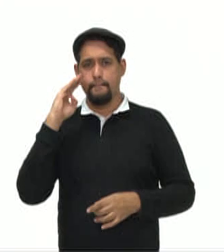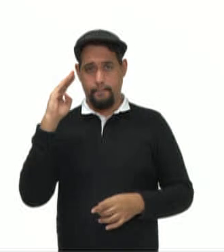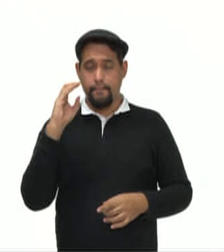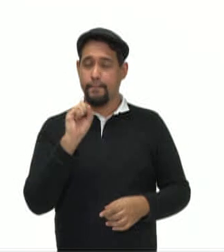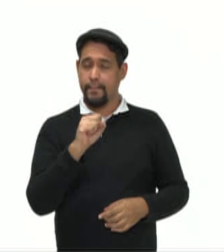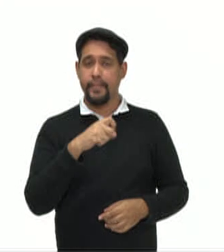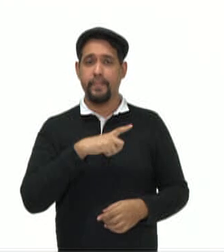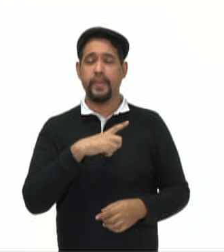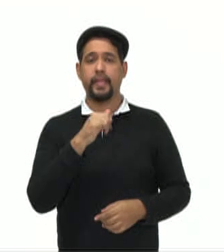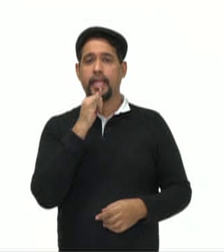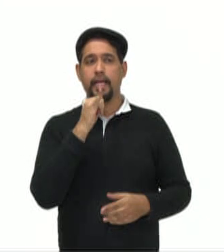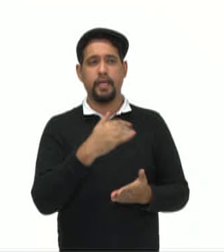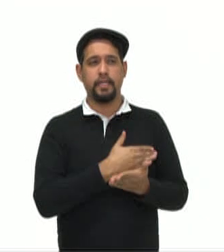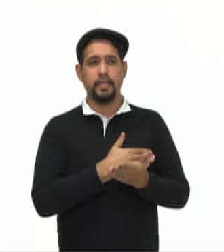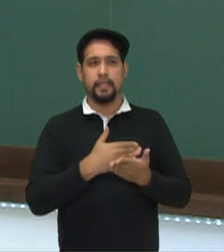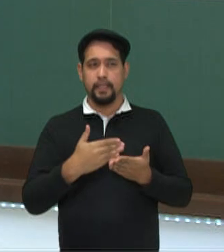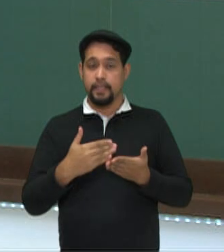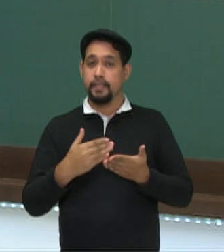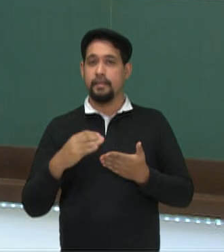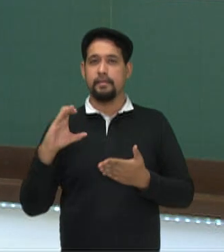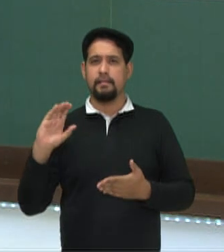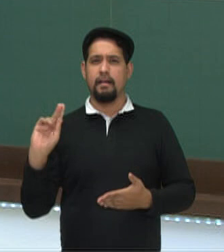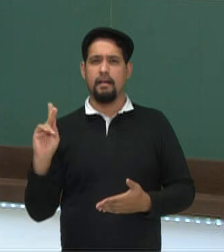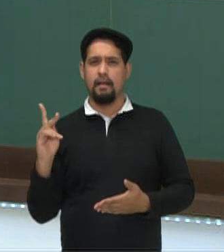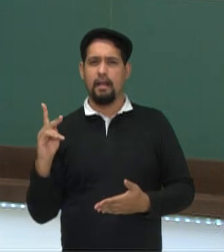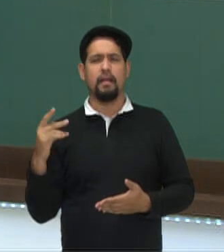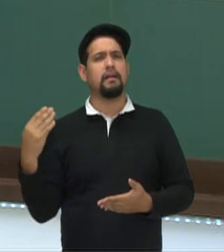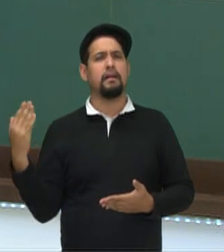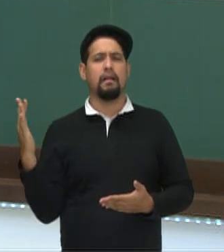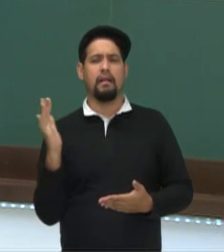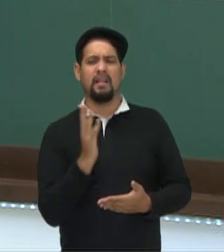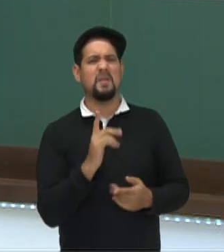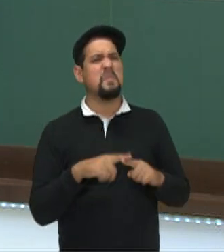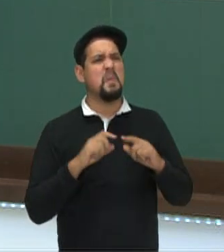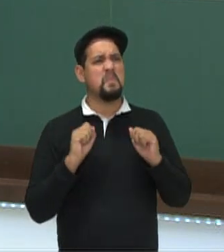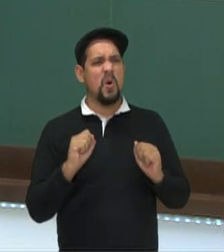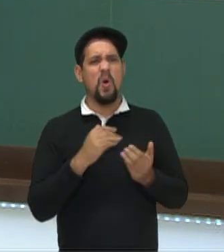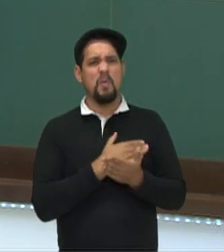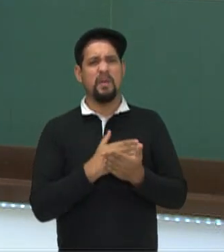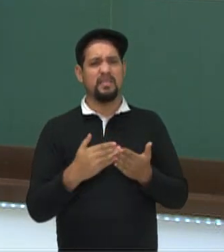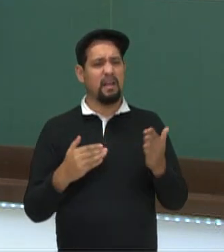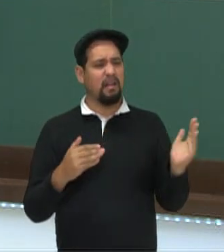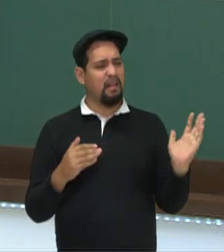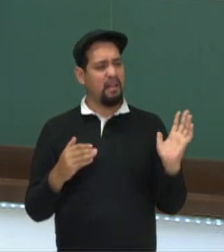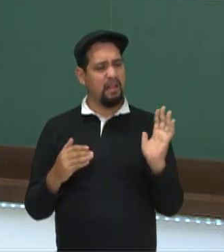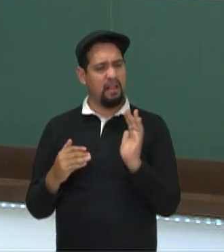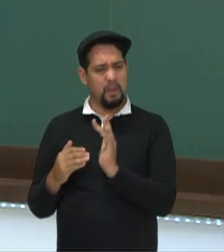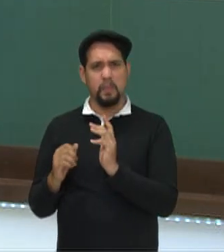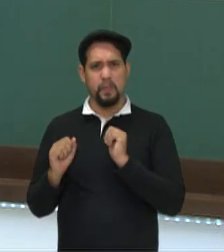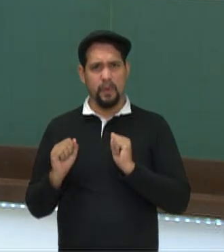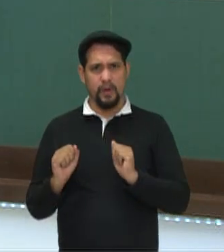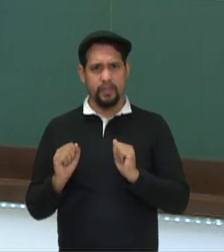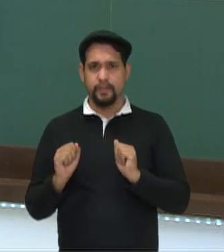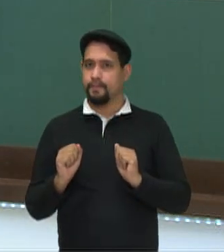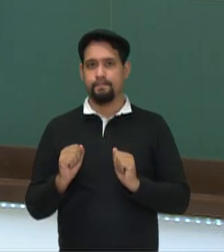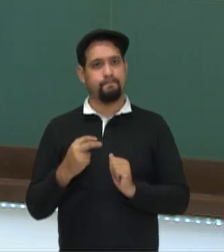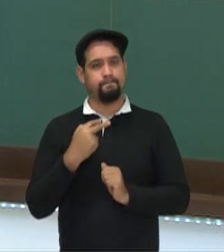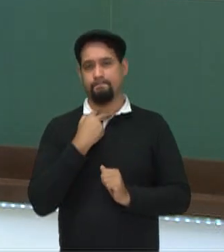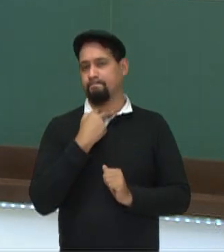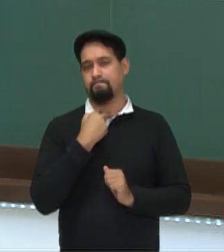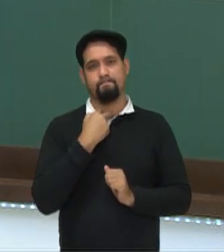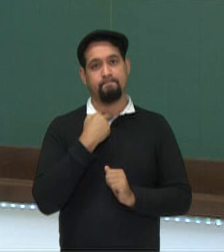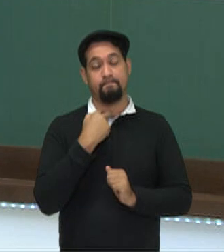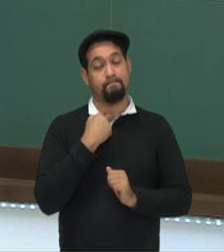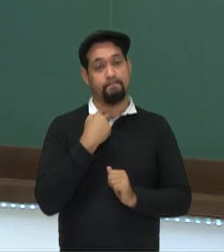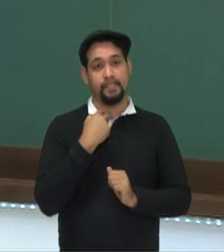principal. Começamos aqui, professor. E se eu quiser começar desta extremidade, professor?